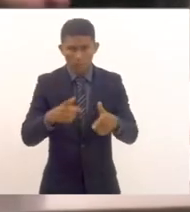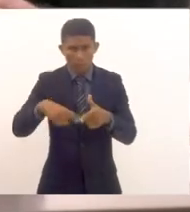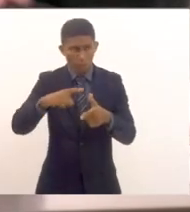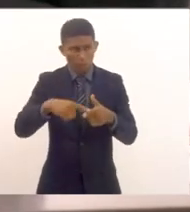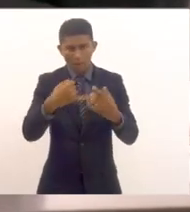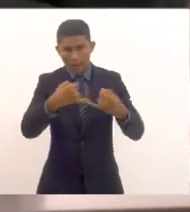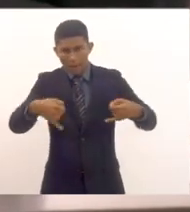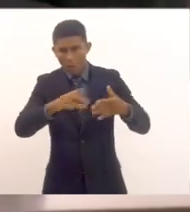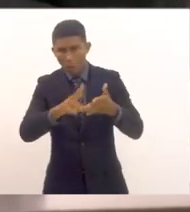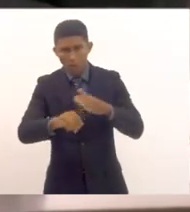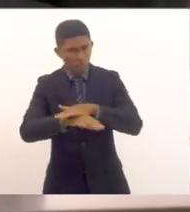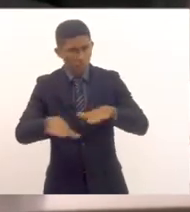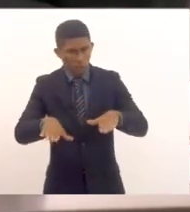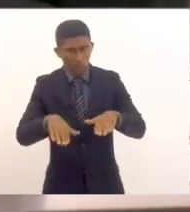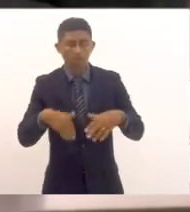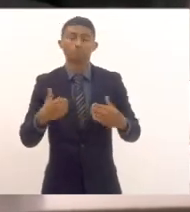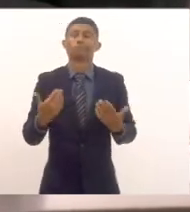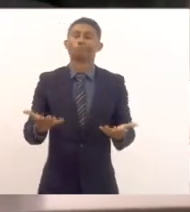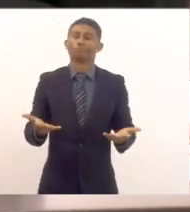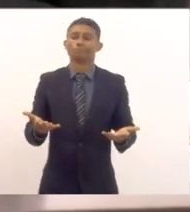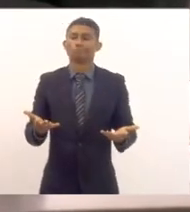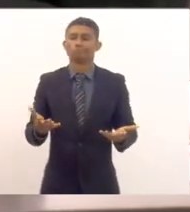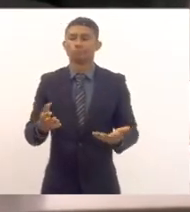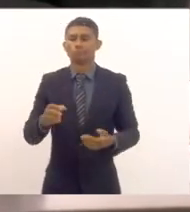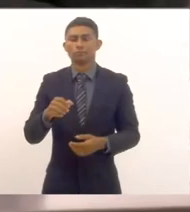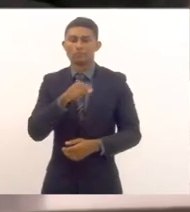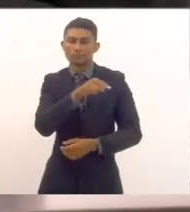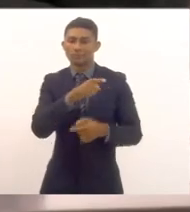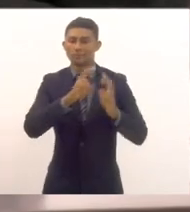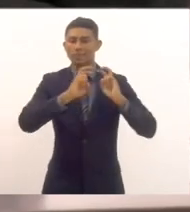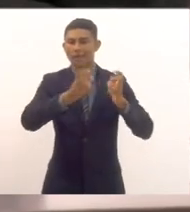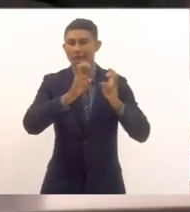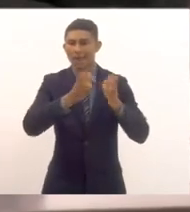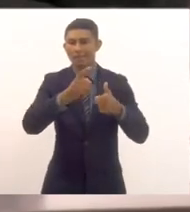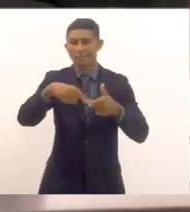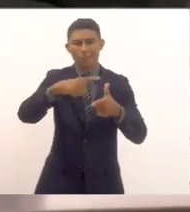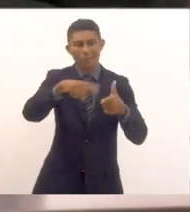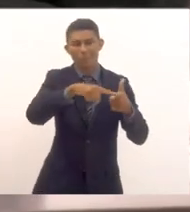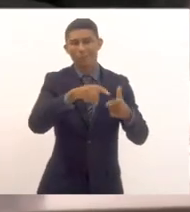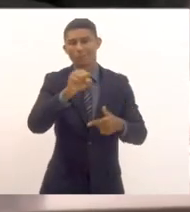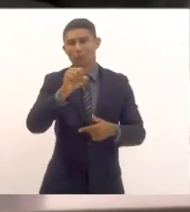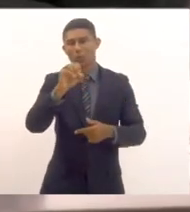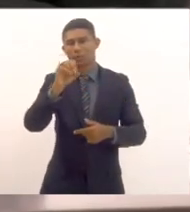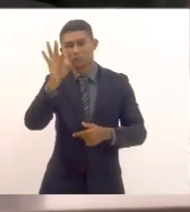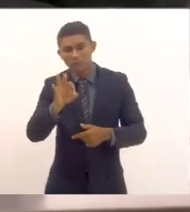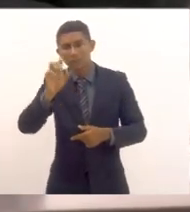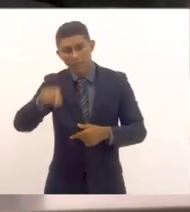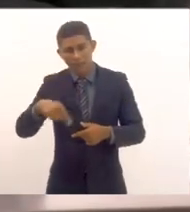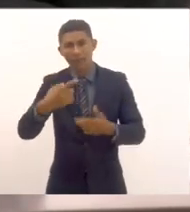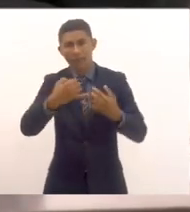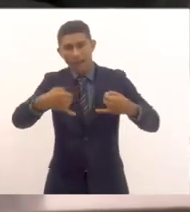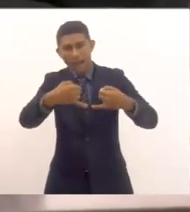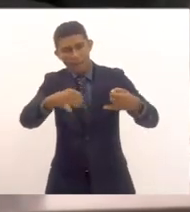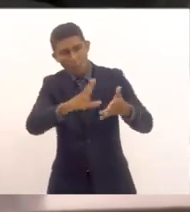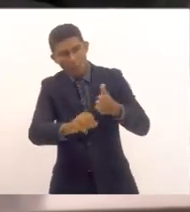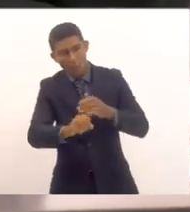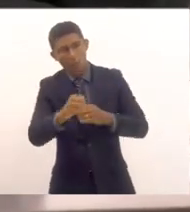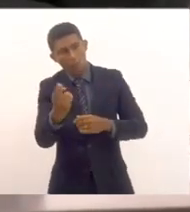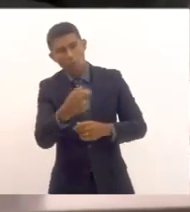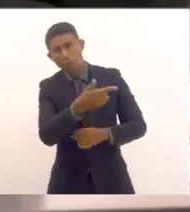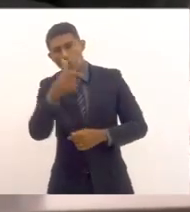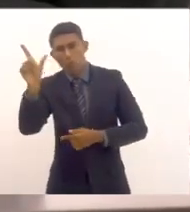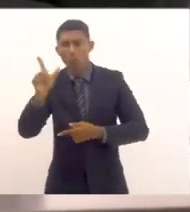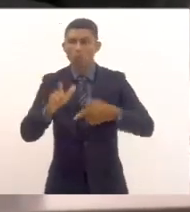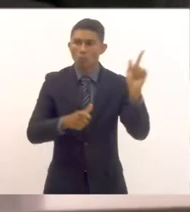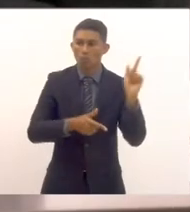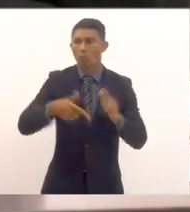impede o funcionamento vamos assim oitenta por cento funcionamento da SuperVia é só questão de buscar ou tem outros componentes a mais como